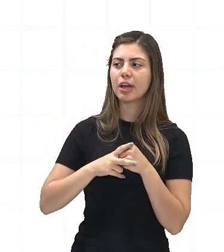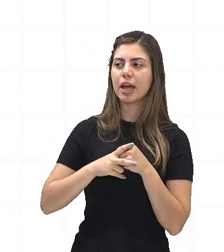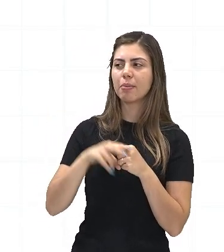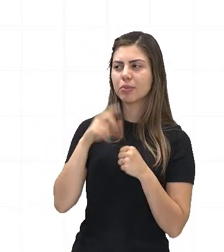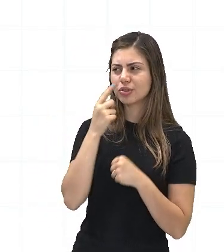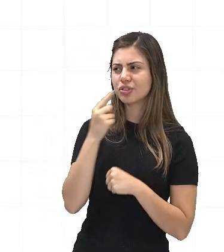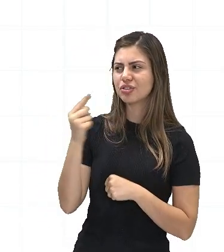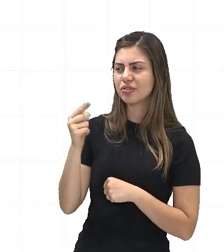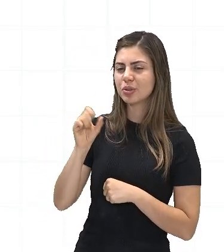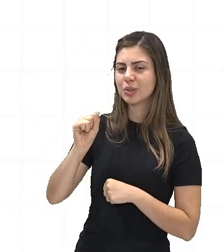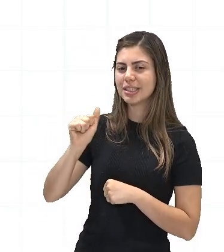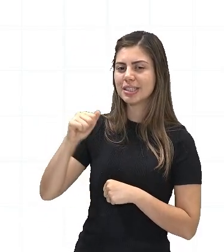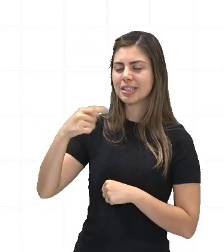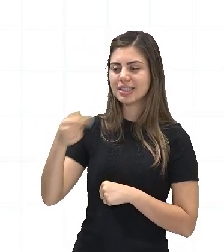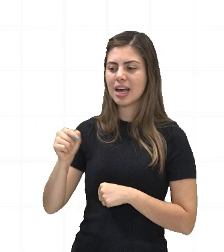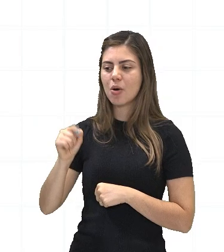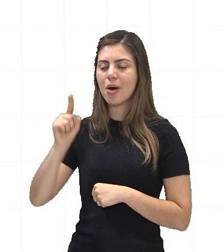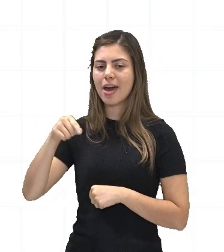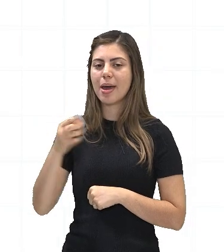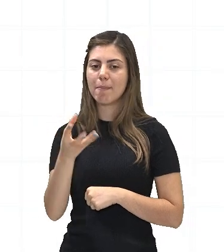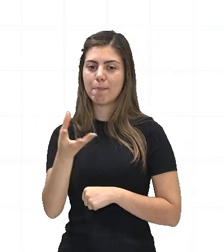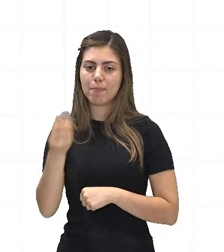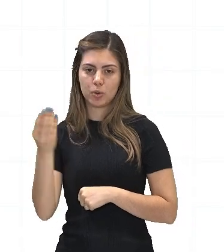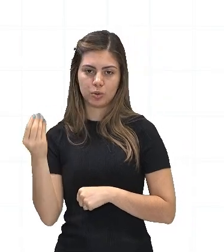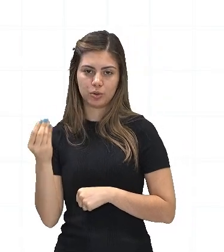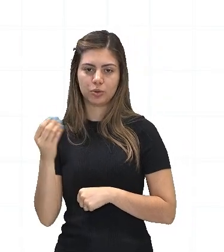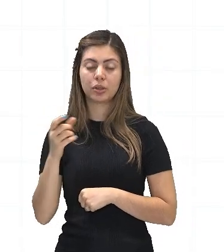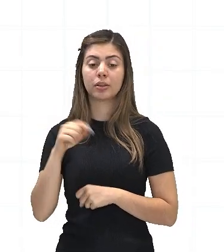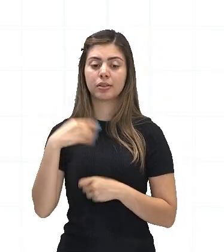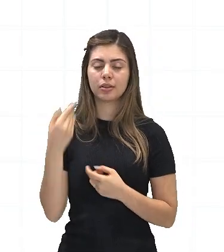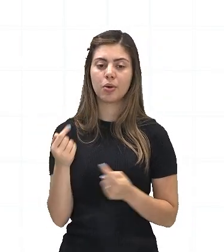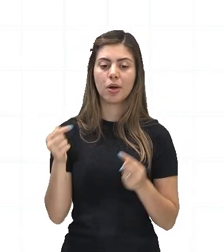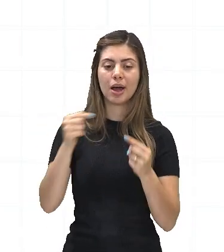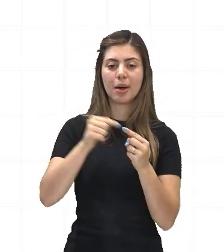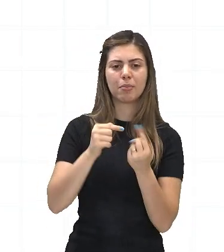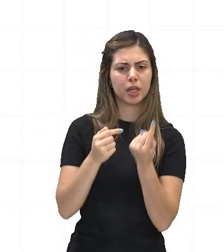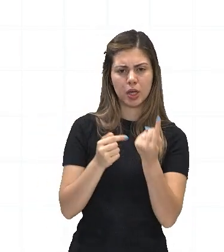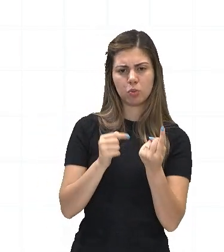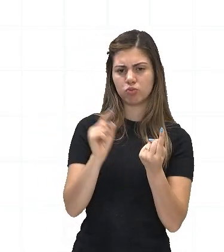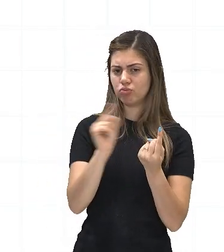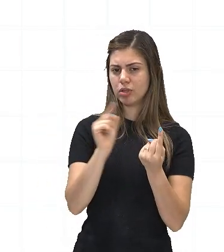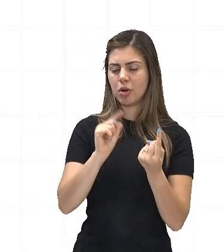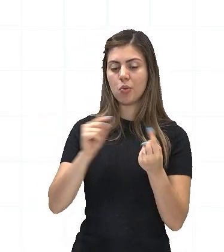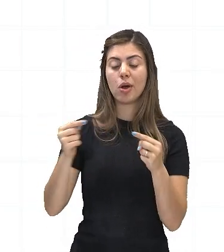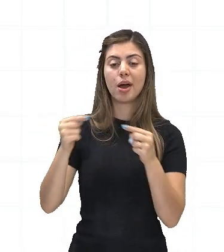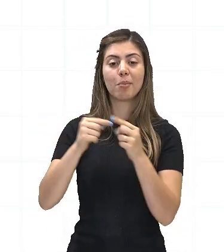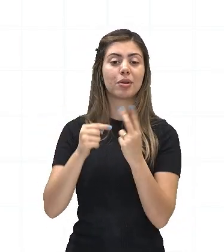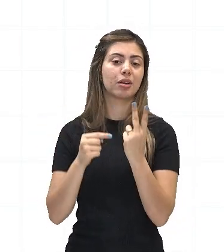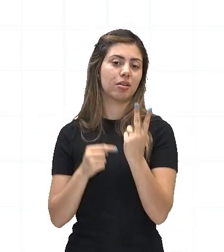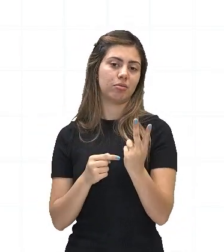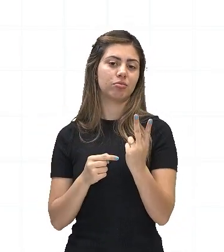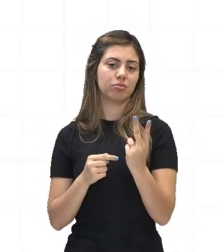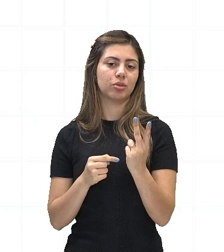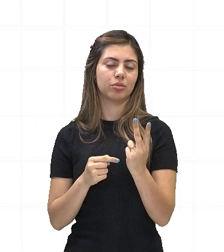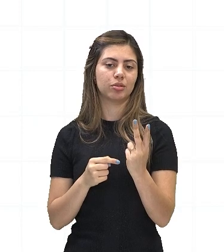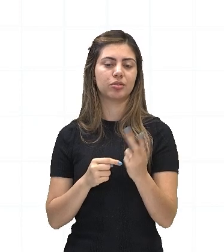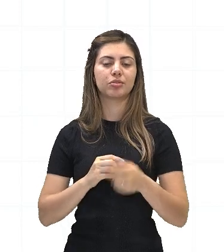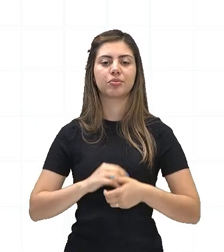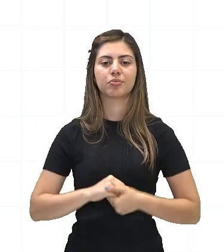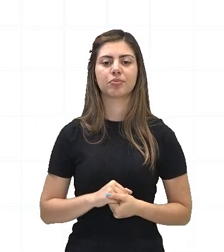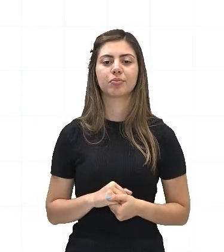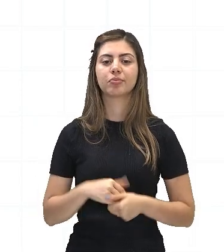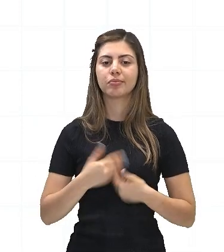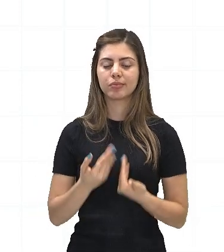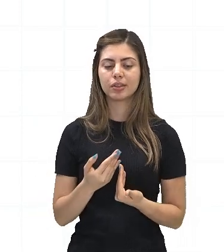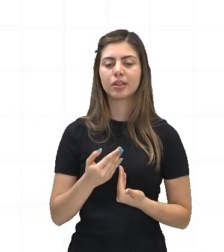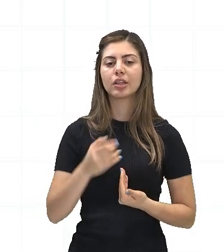está se referindo a 2 coisas aí, a 2 elementos, não a um único elemento, né? 2 elementos e cada um está no singular.